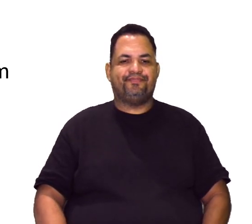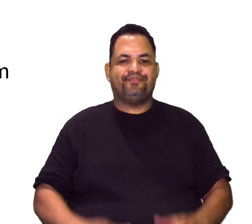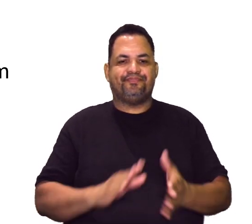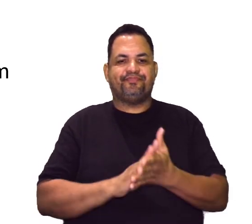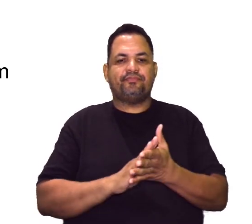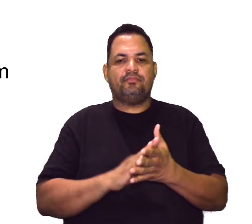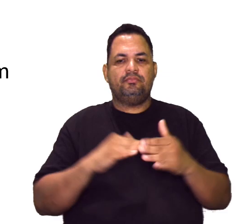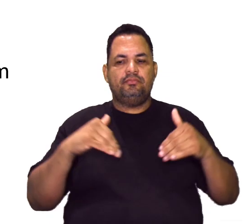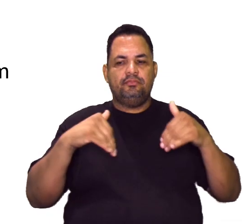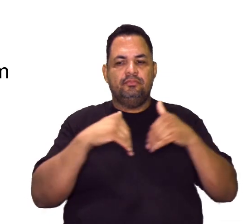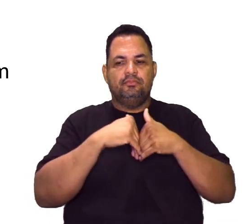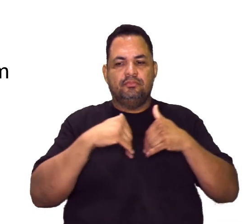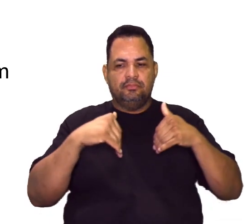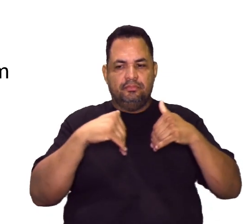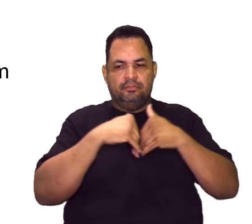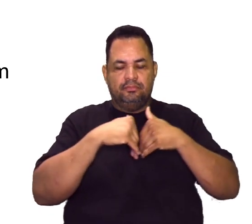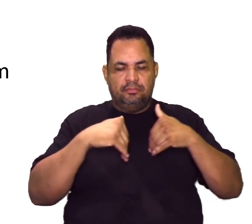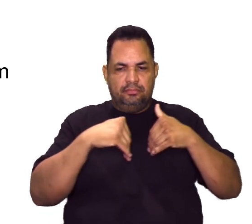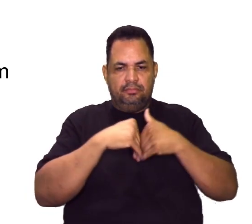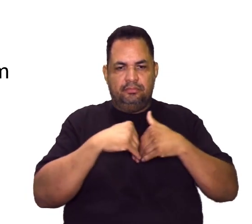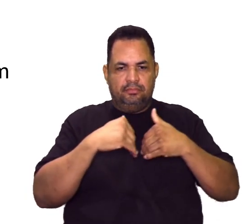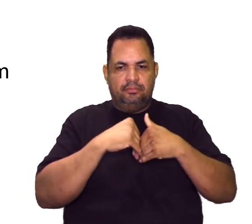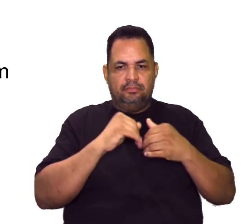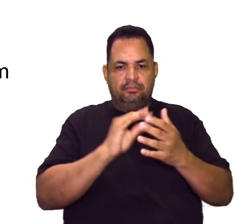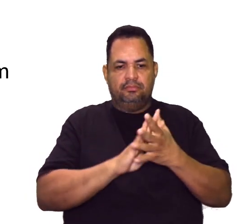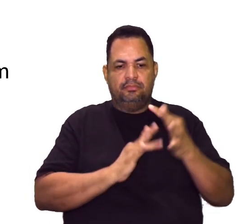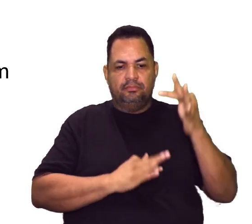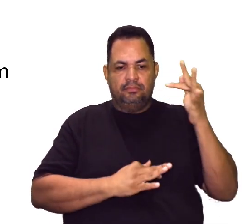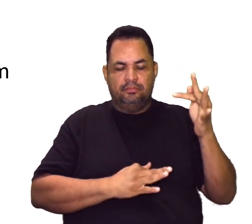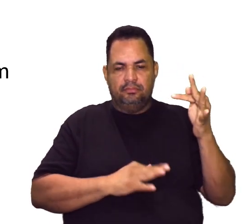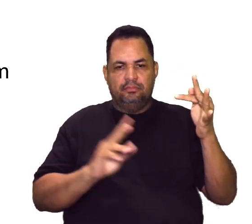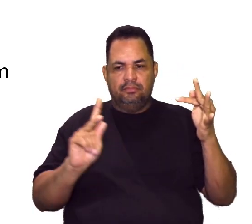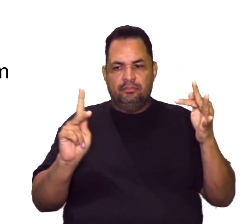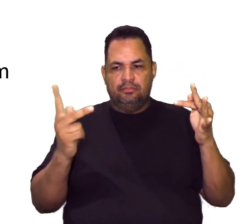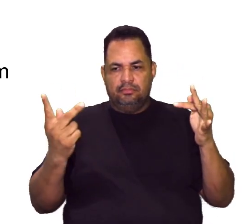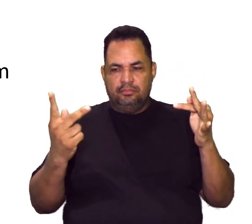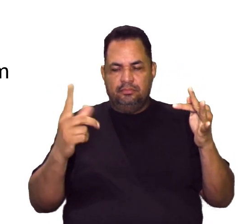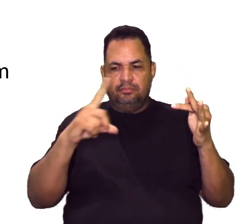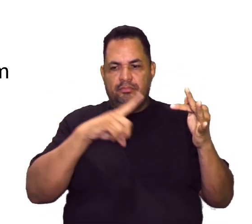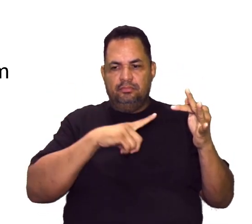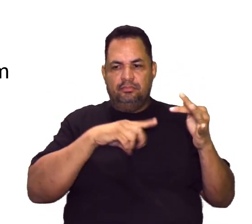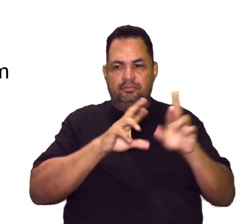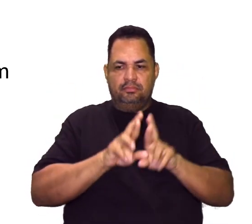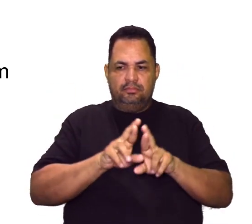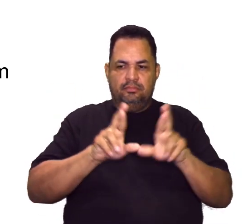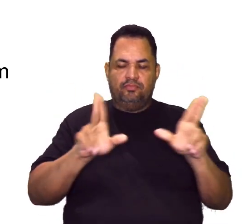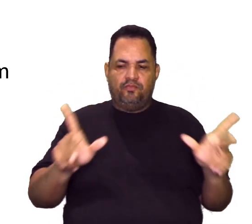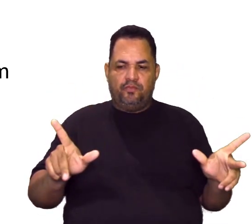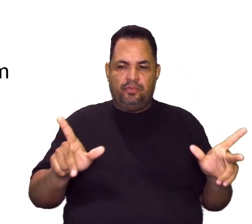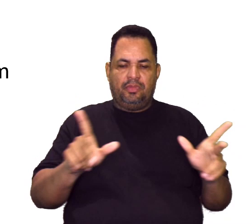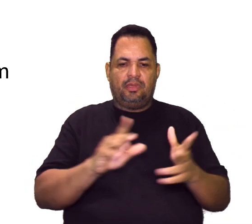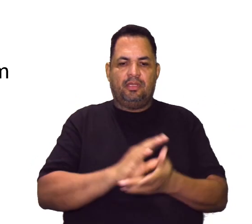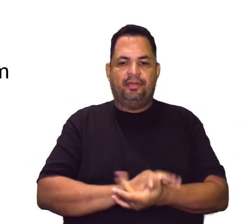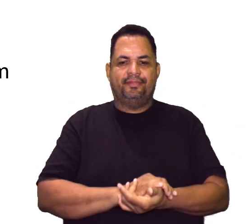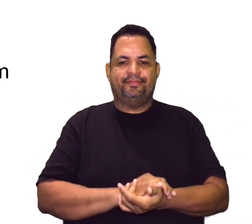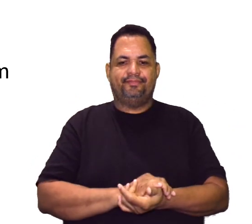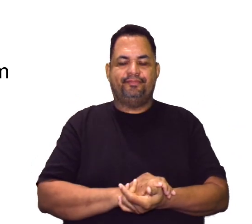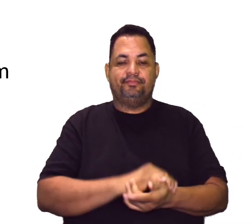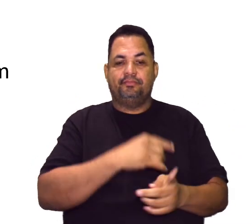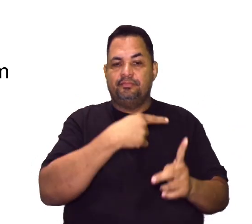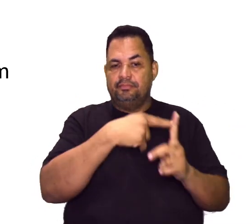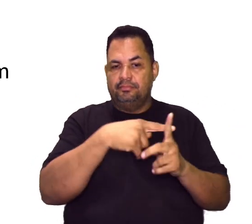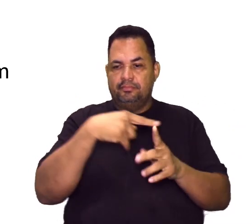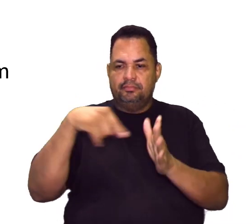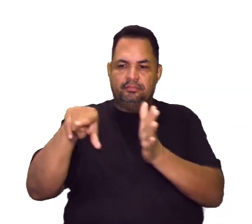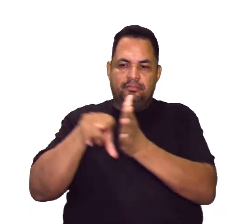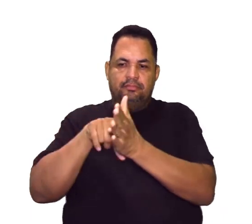atração de elétrons que o flúor faz sobre o hidrogênio, existe uma diferença na